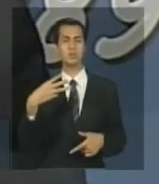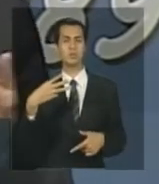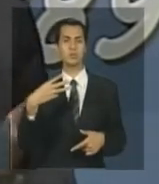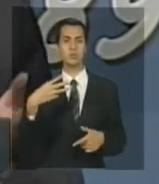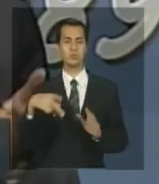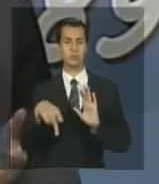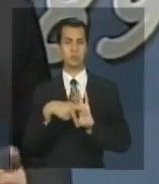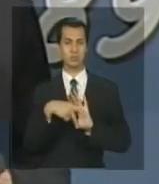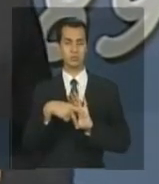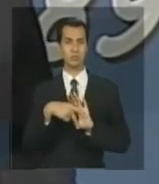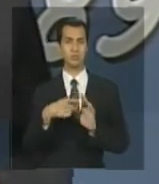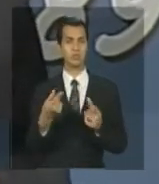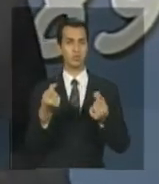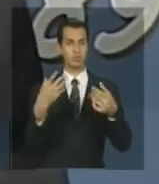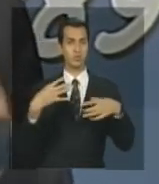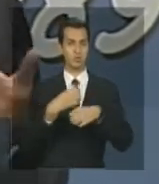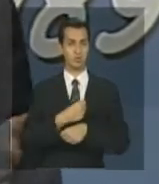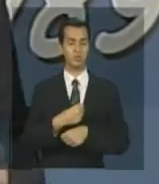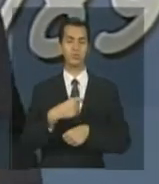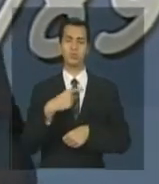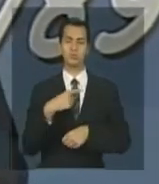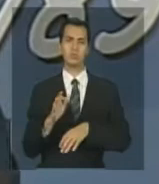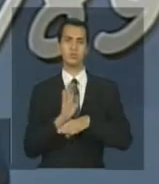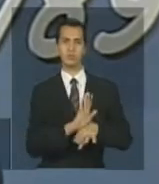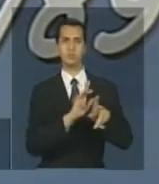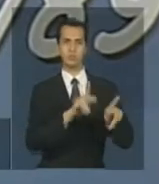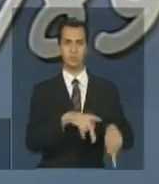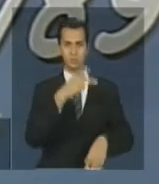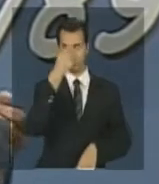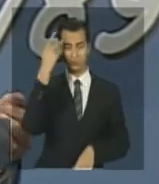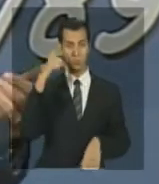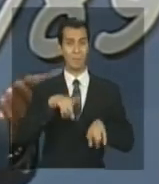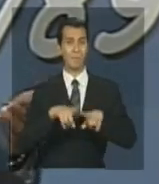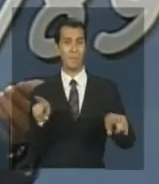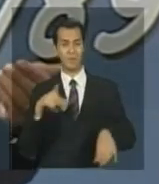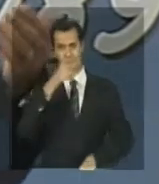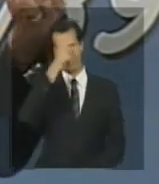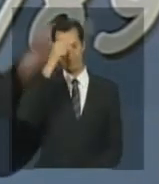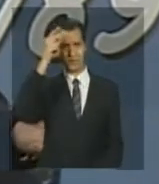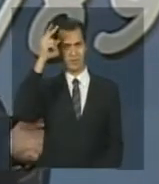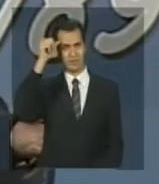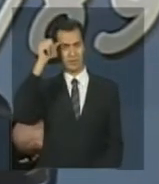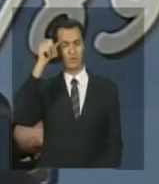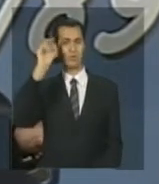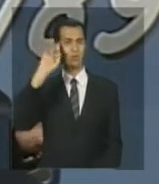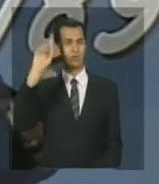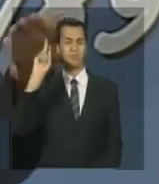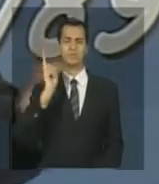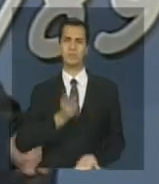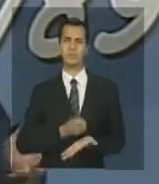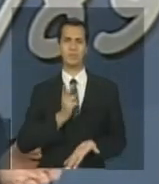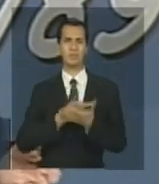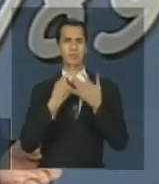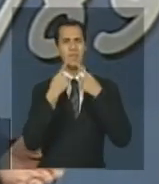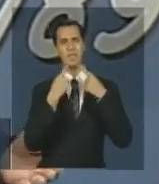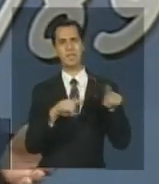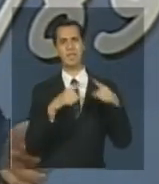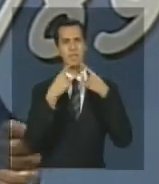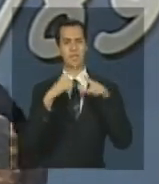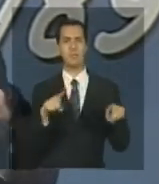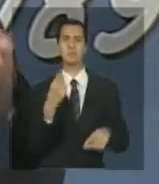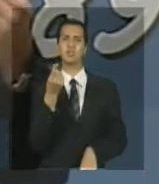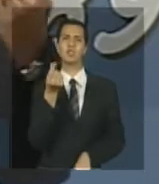prefeitos sobre todos os prefeitos reclamam de que esses recursos chegam de forma tardia EA verdade